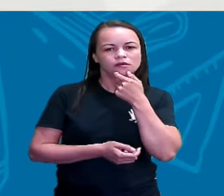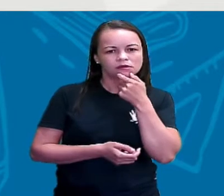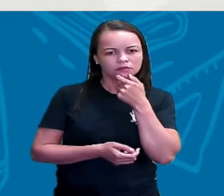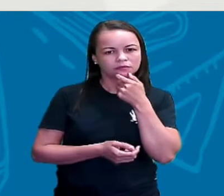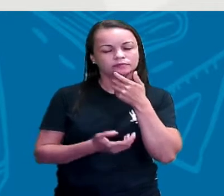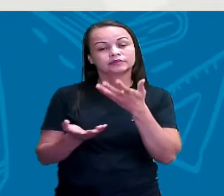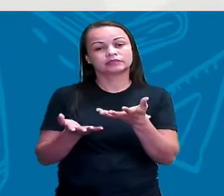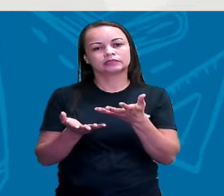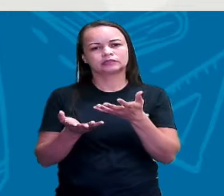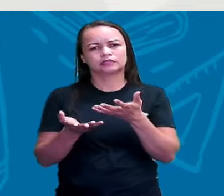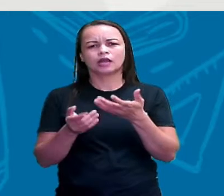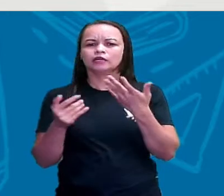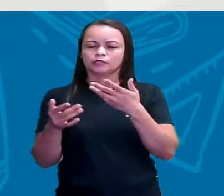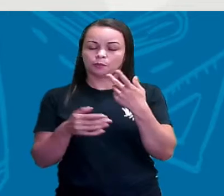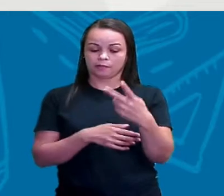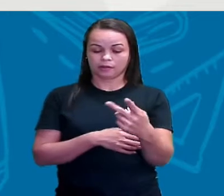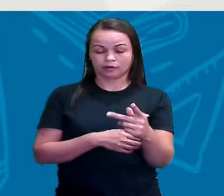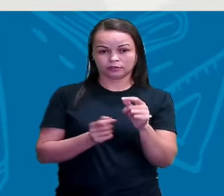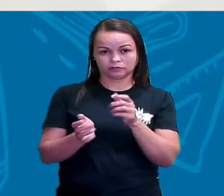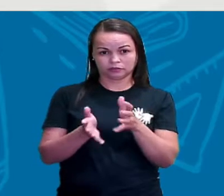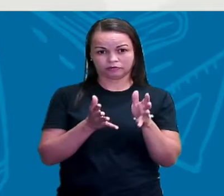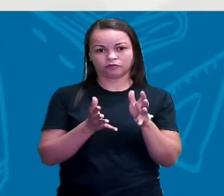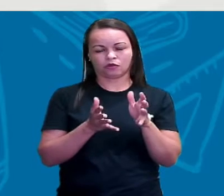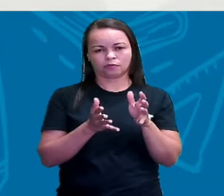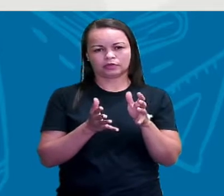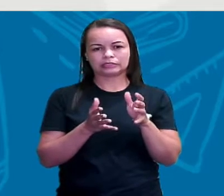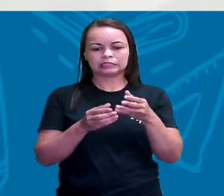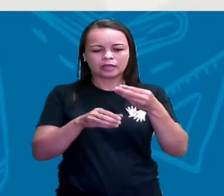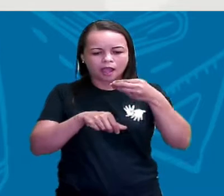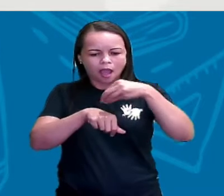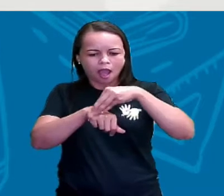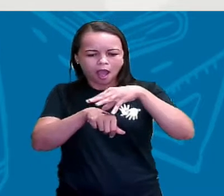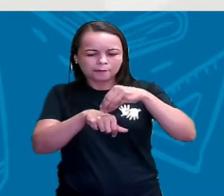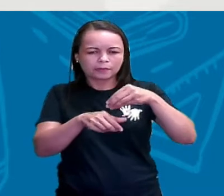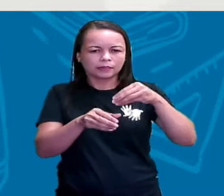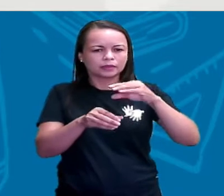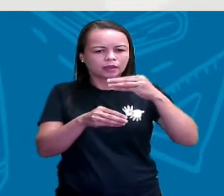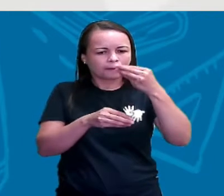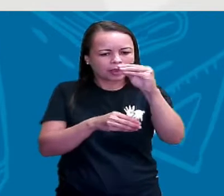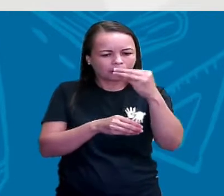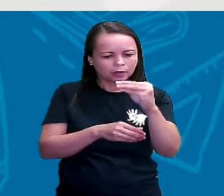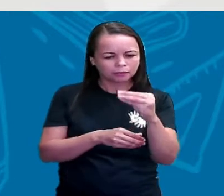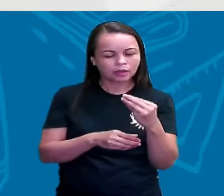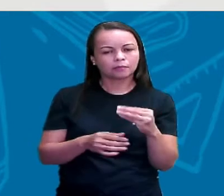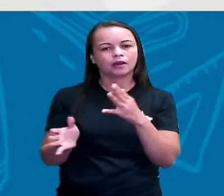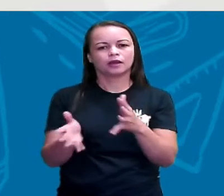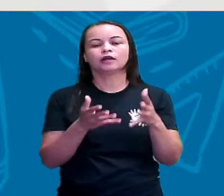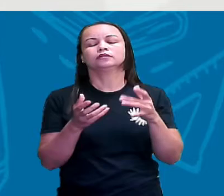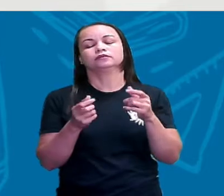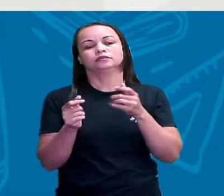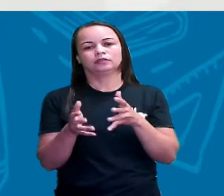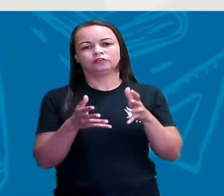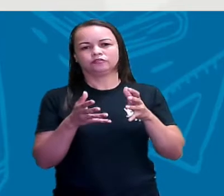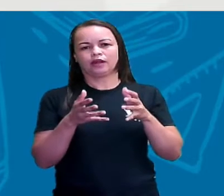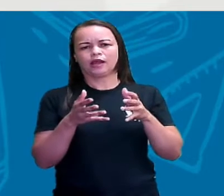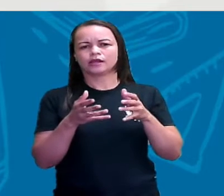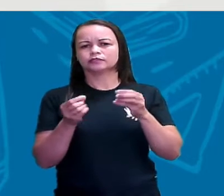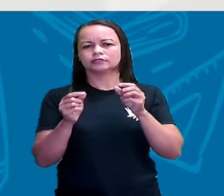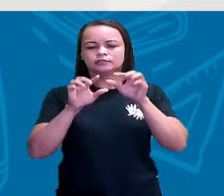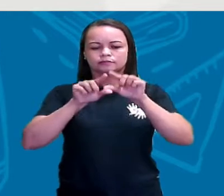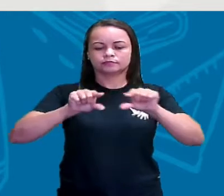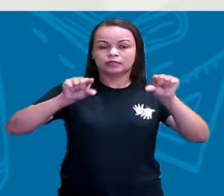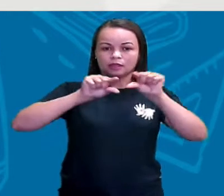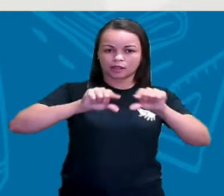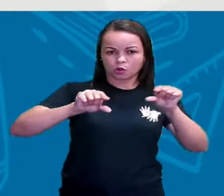forma ou para dessa forma aplicá-los de forma adequada em frases ou em situações do